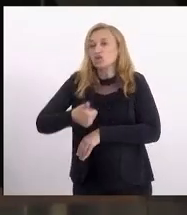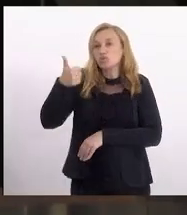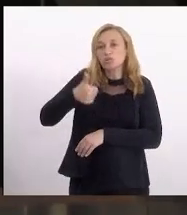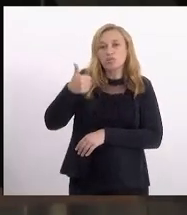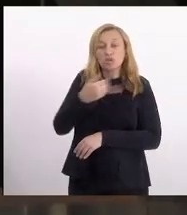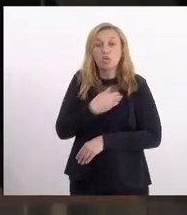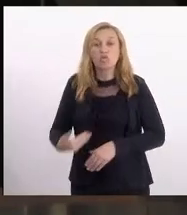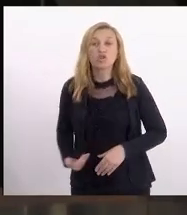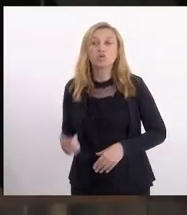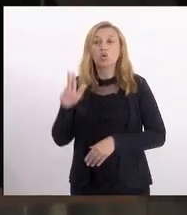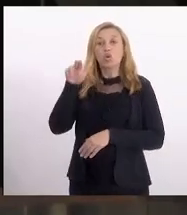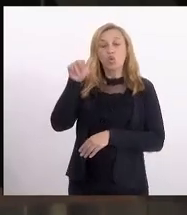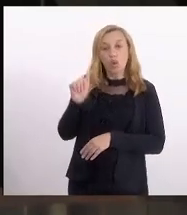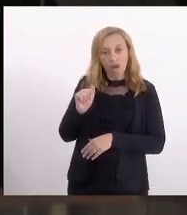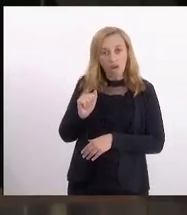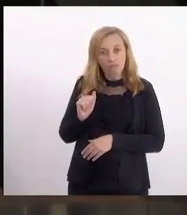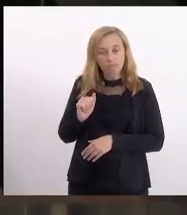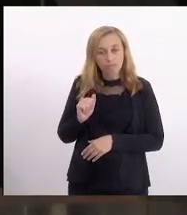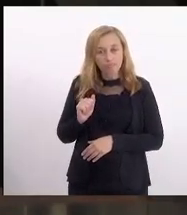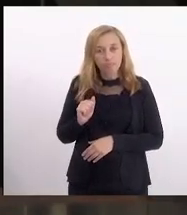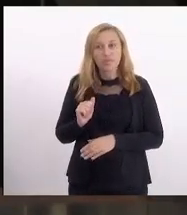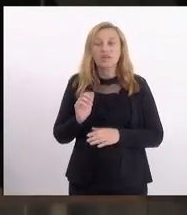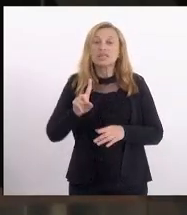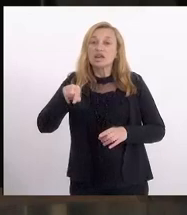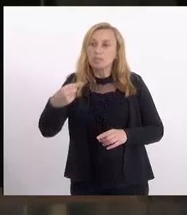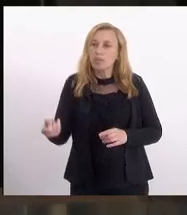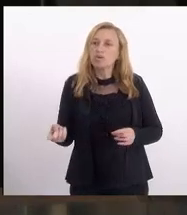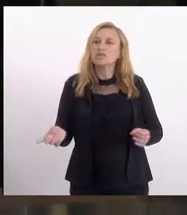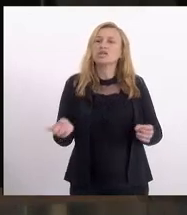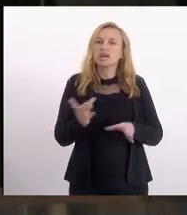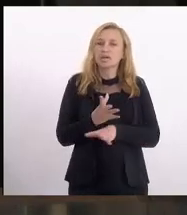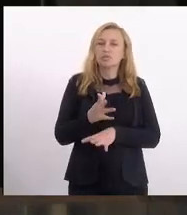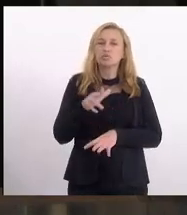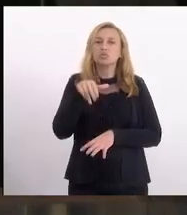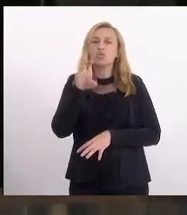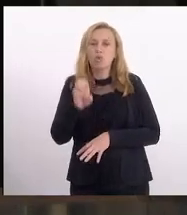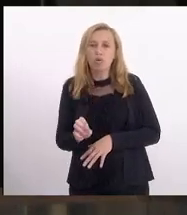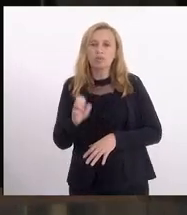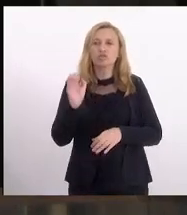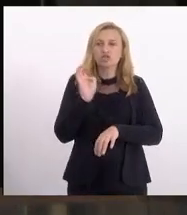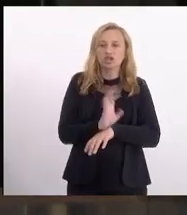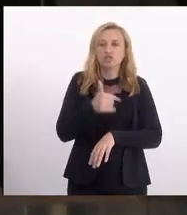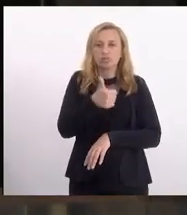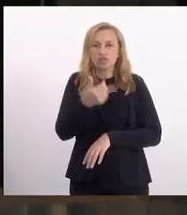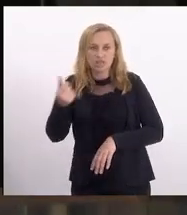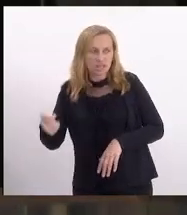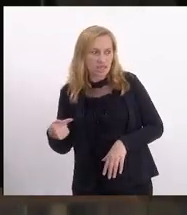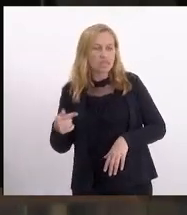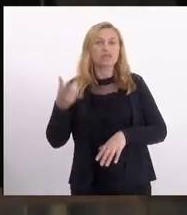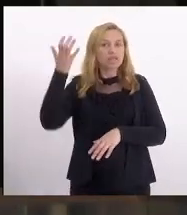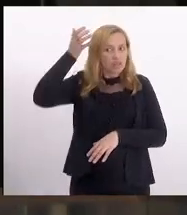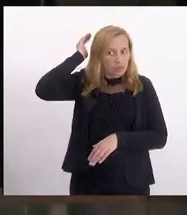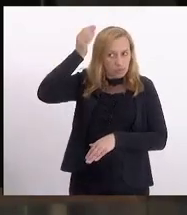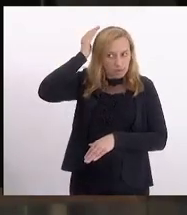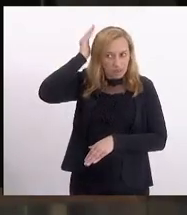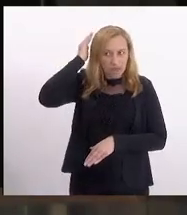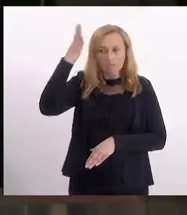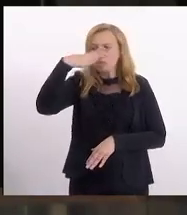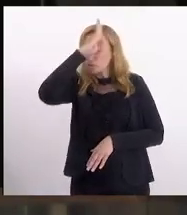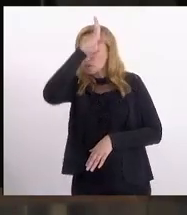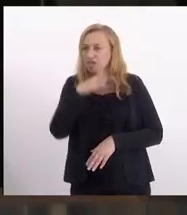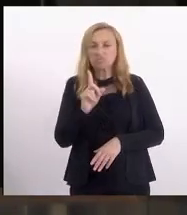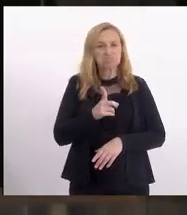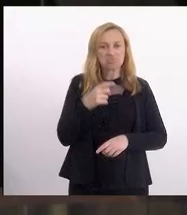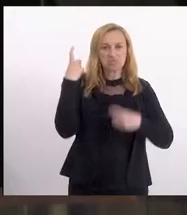governo Lula e foi extinta logo após o golpe de Estado de 2016, porque o governo de Temer, assim como o de Bolsonaro, não tem nenhuma preocupação,